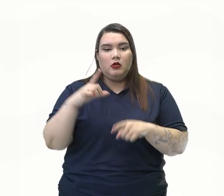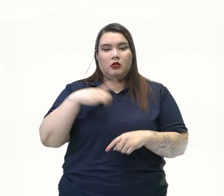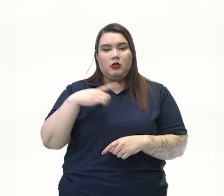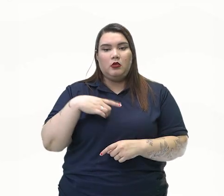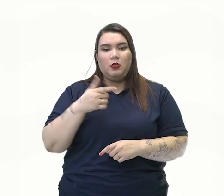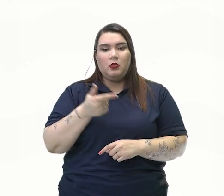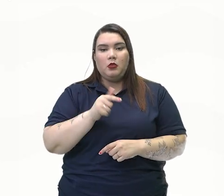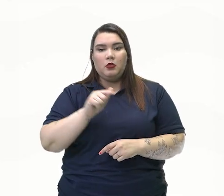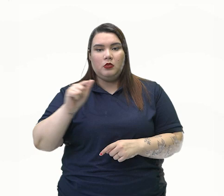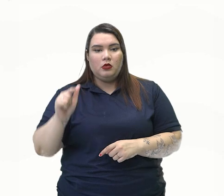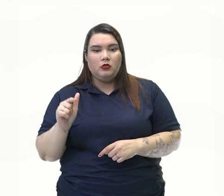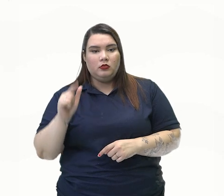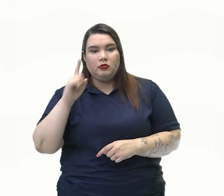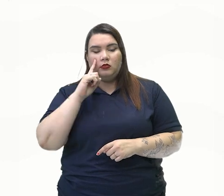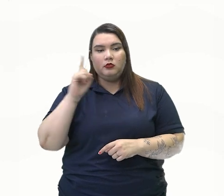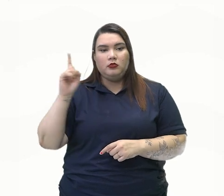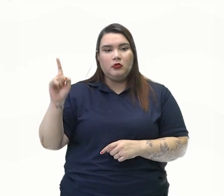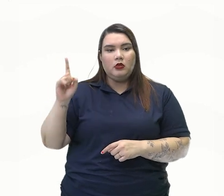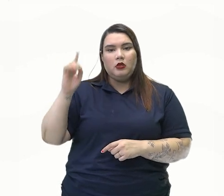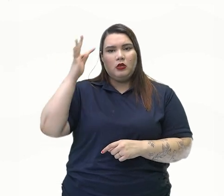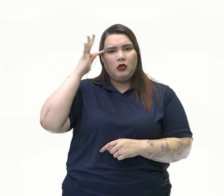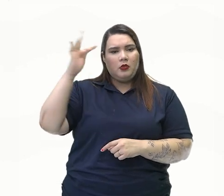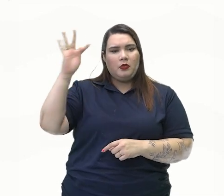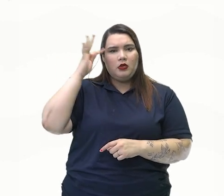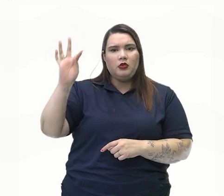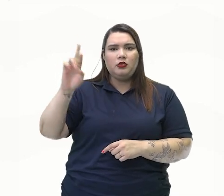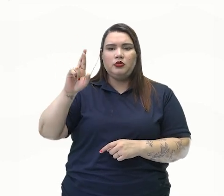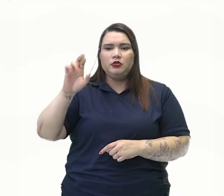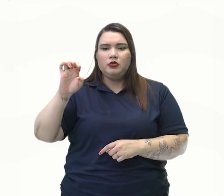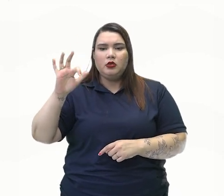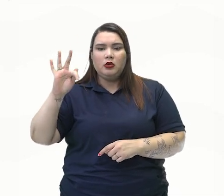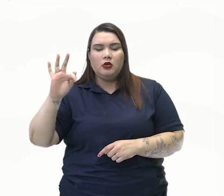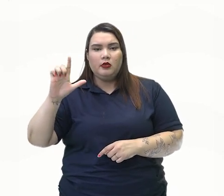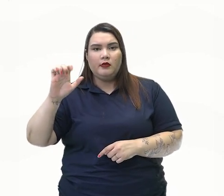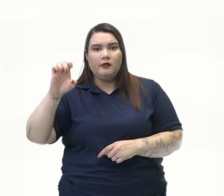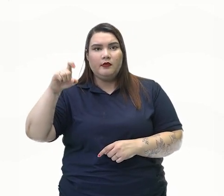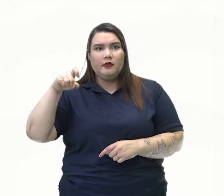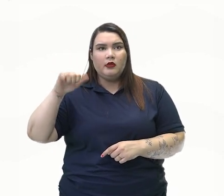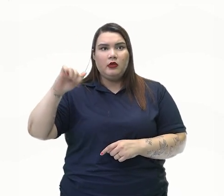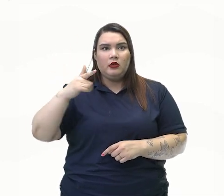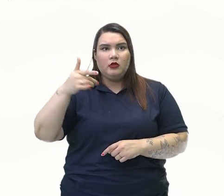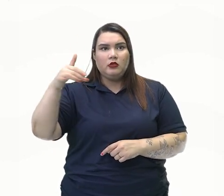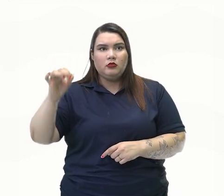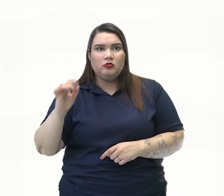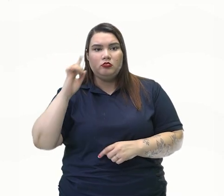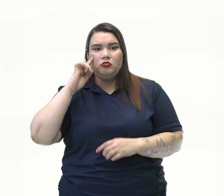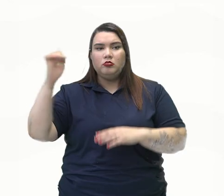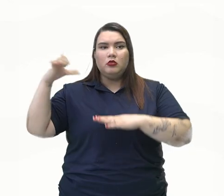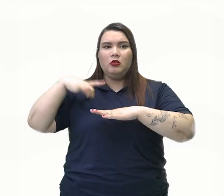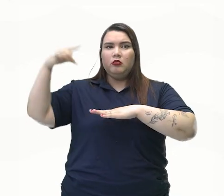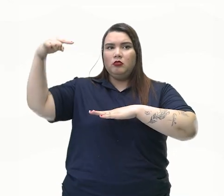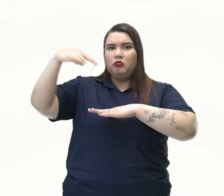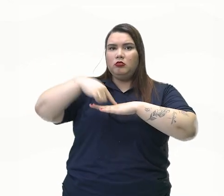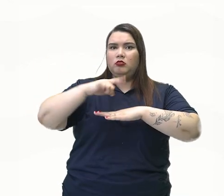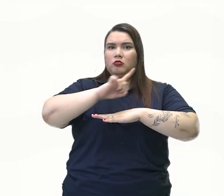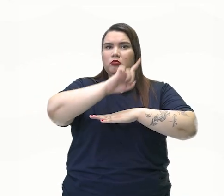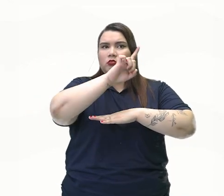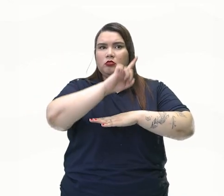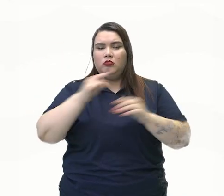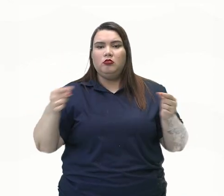também a lei da reflexão, como eu tenho uma lanterna, e esse raio